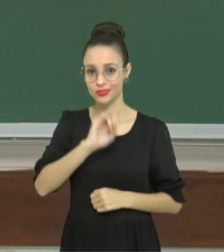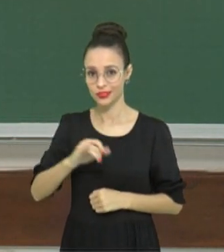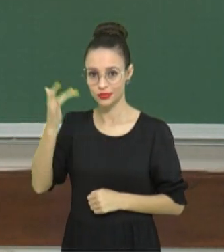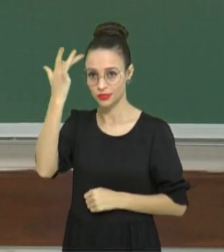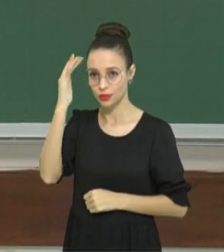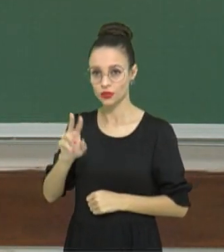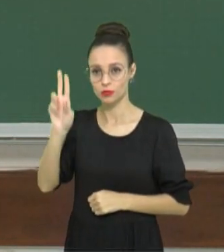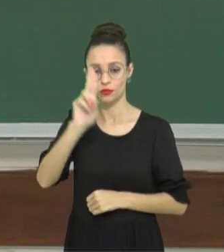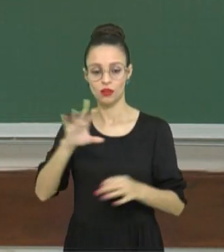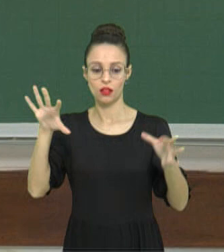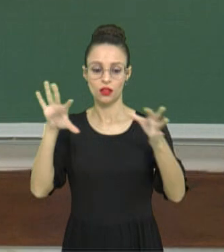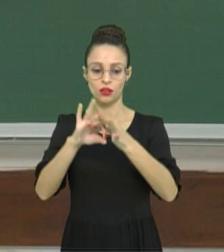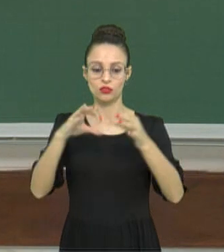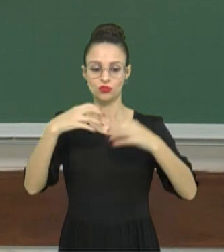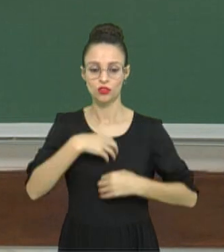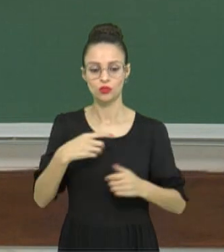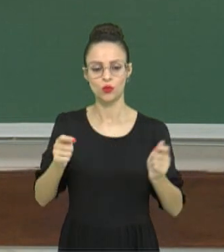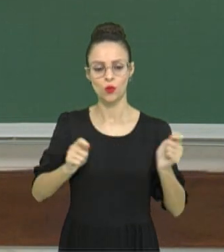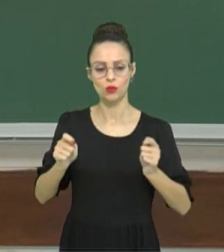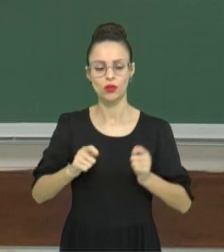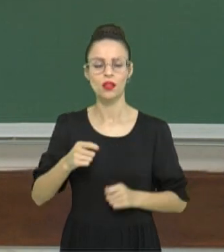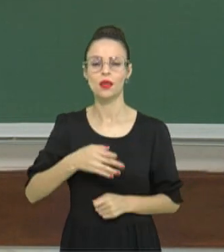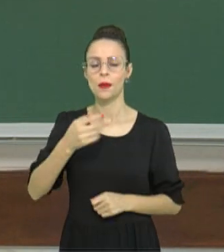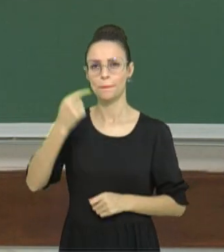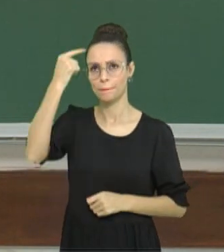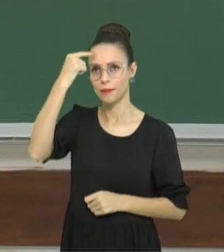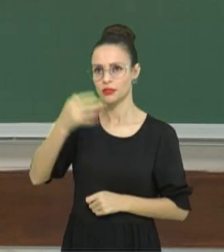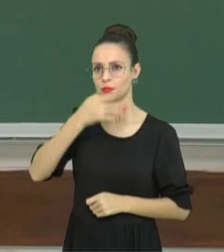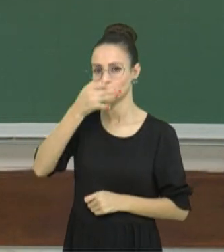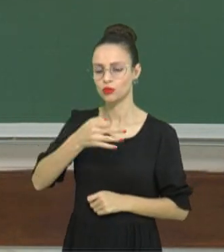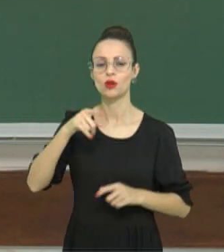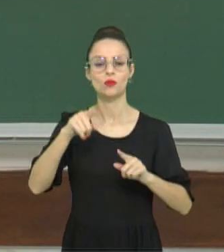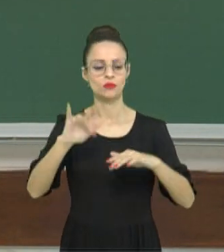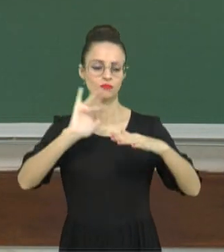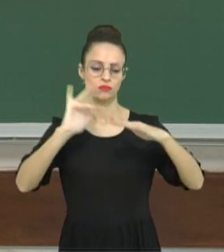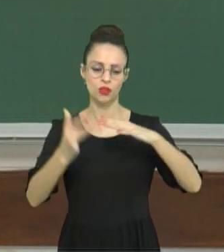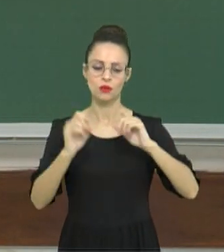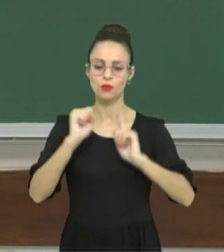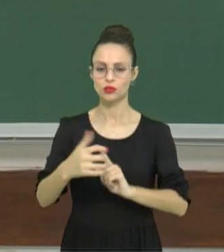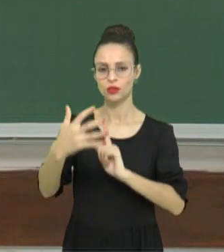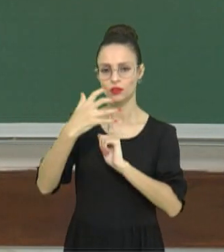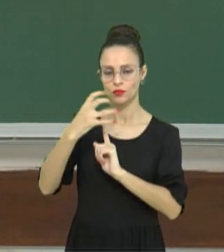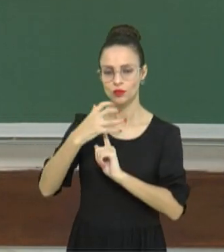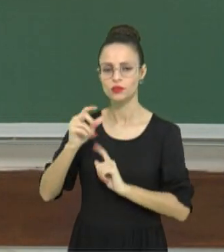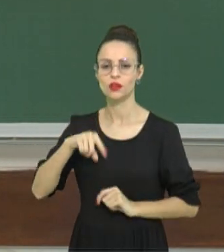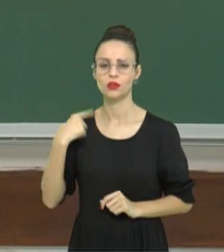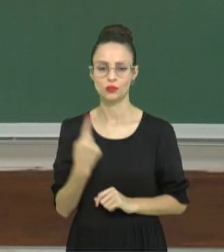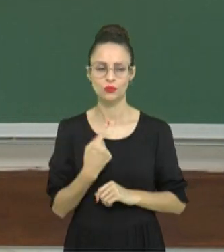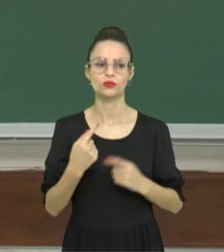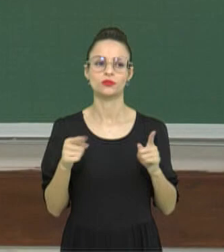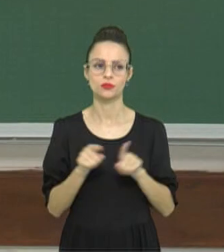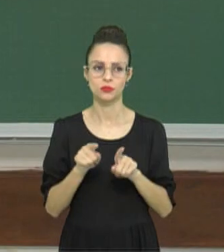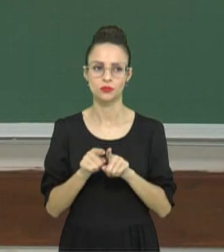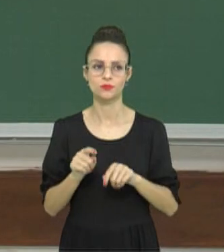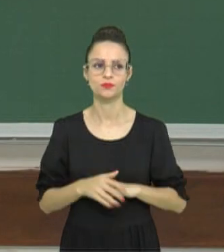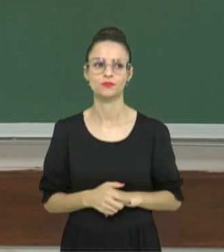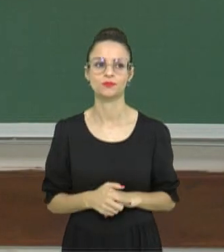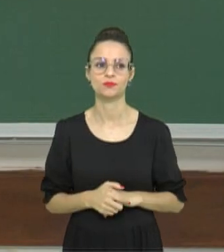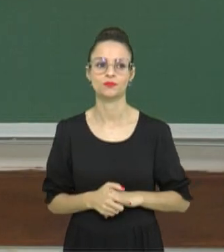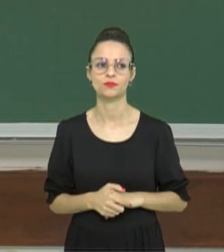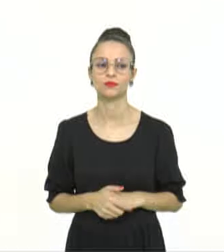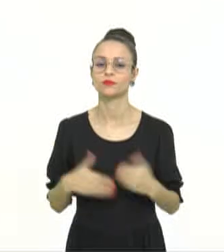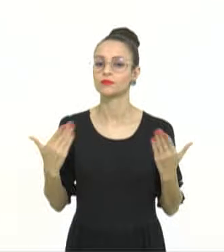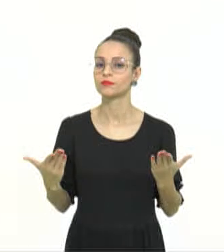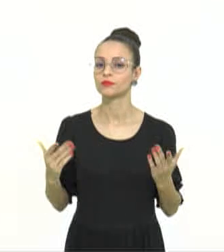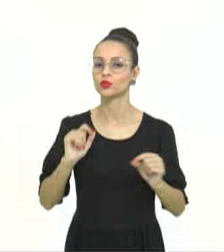ela e ter um pensamento crítico, isso pode, né, comprometer a nossa visão. Bem,